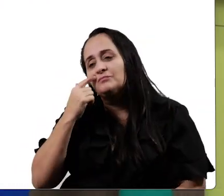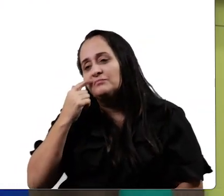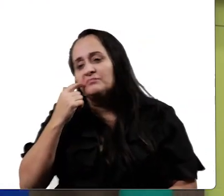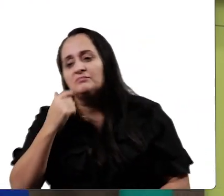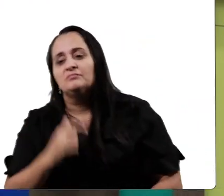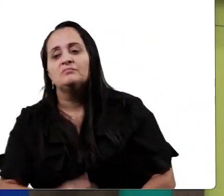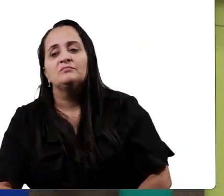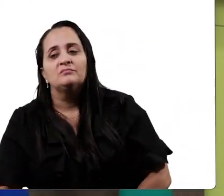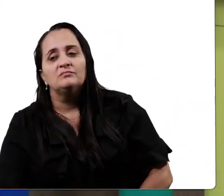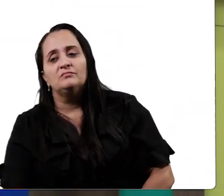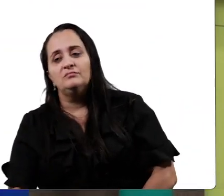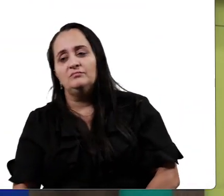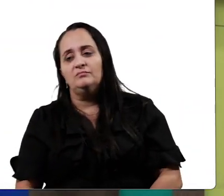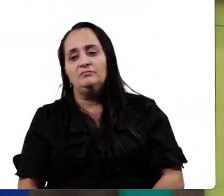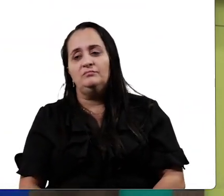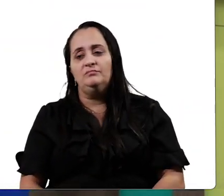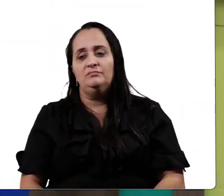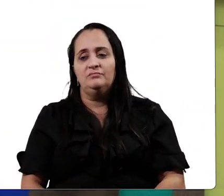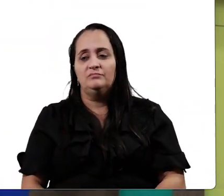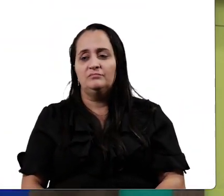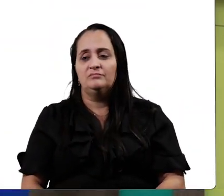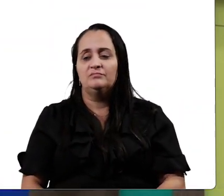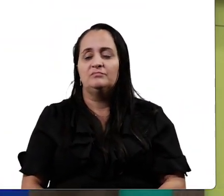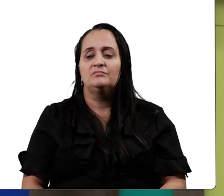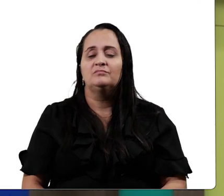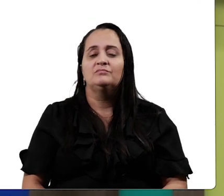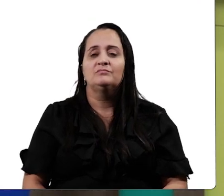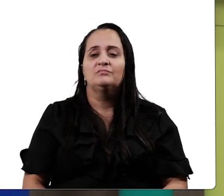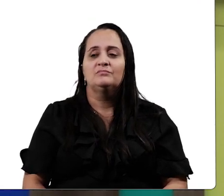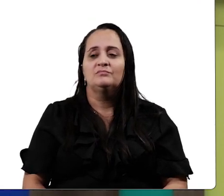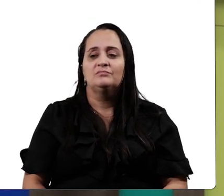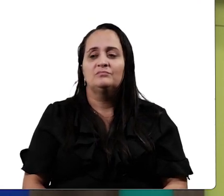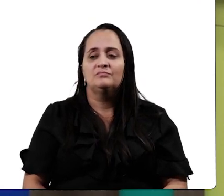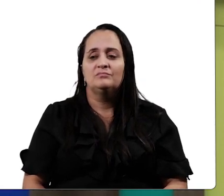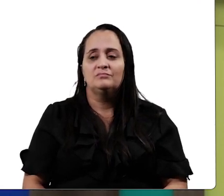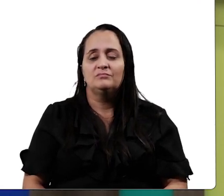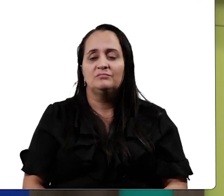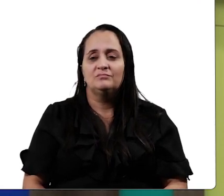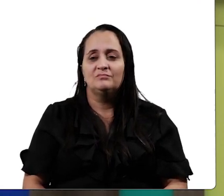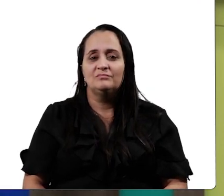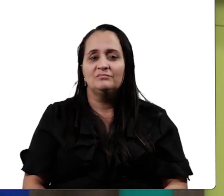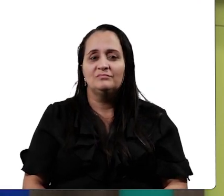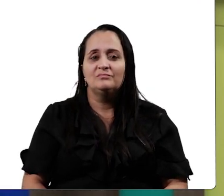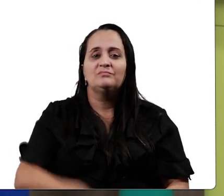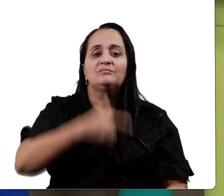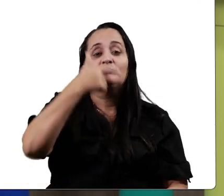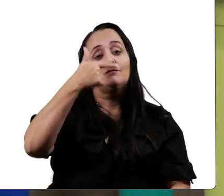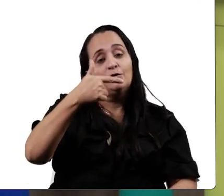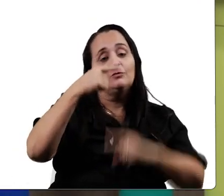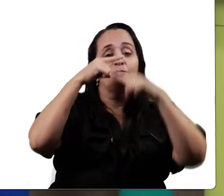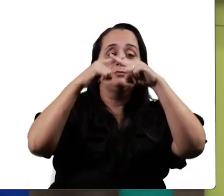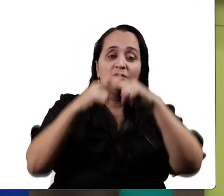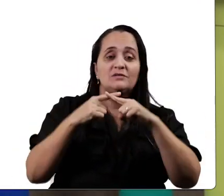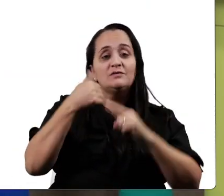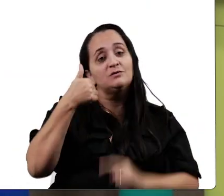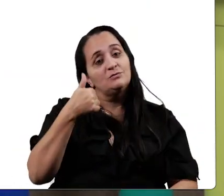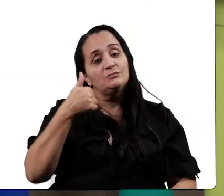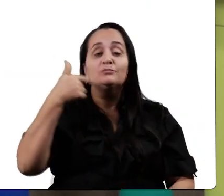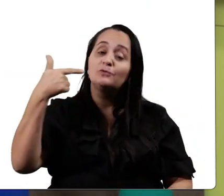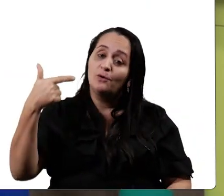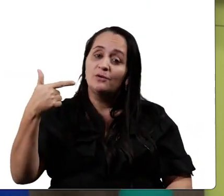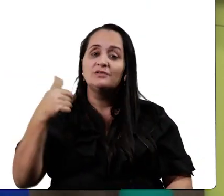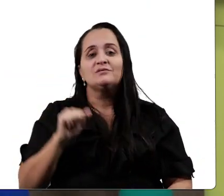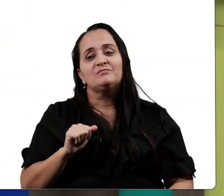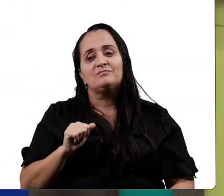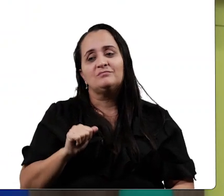1 2 2 x 1 2 e aqui